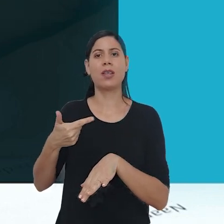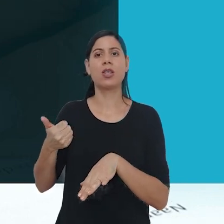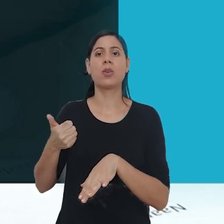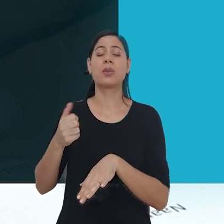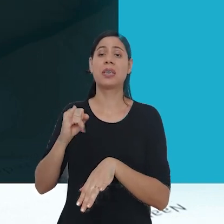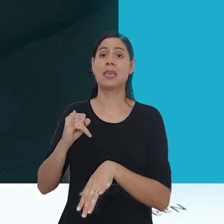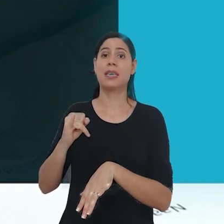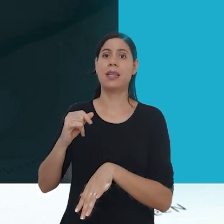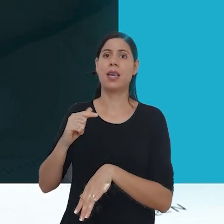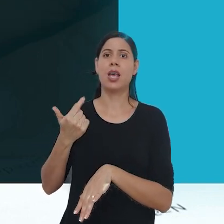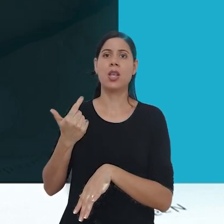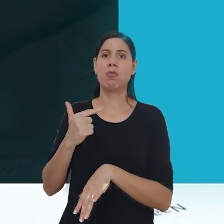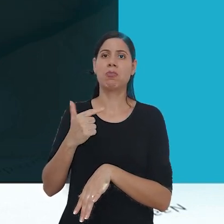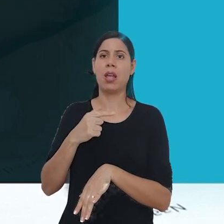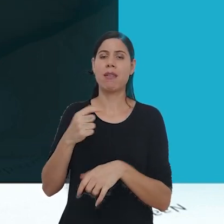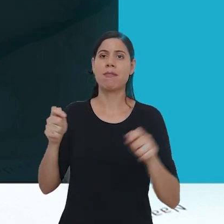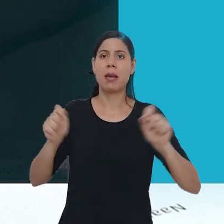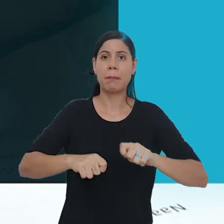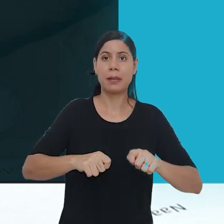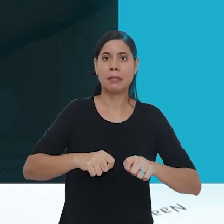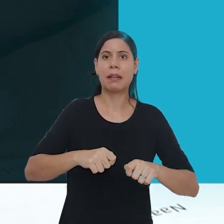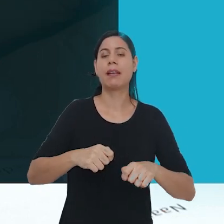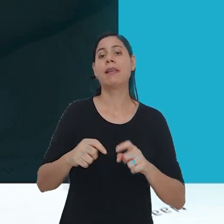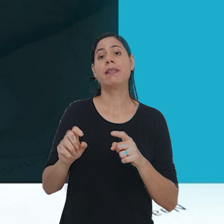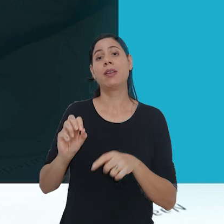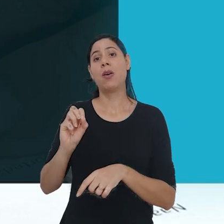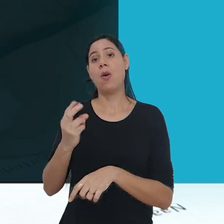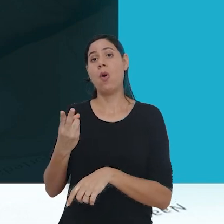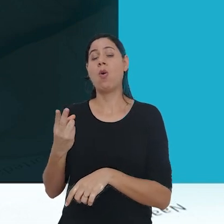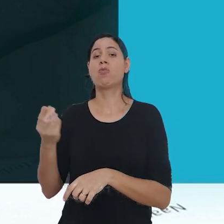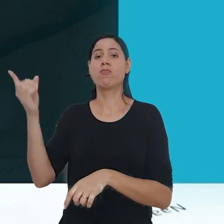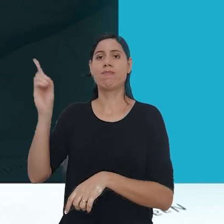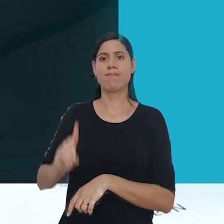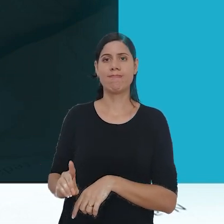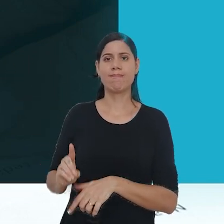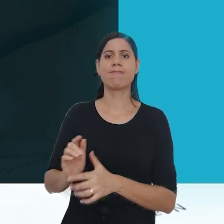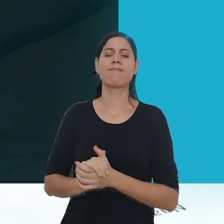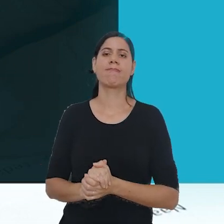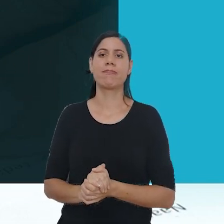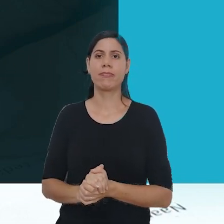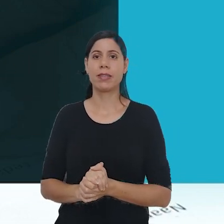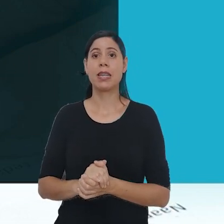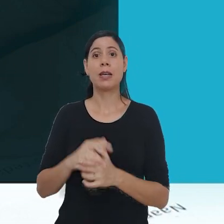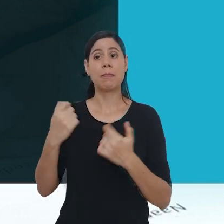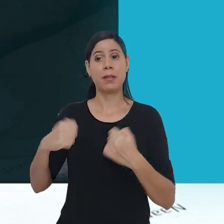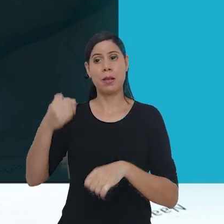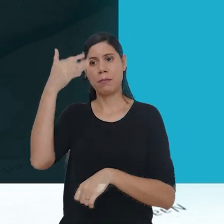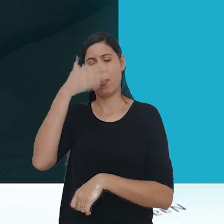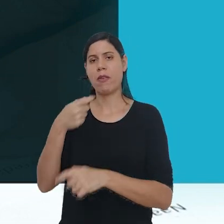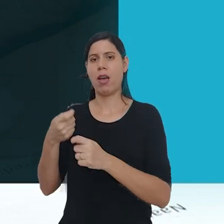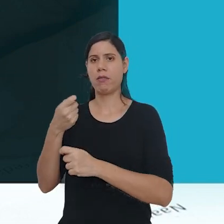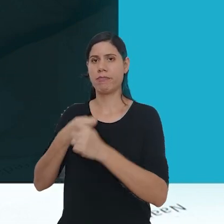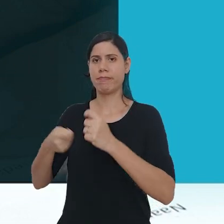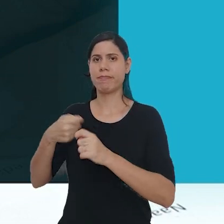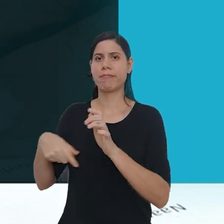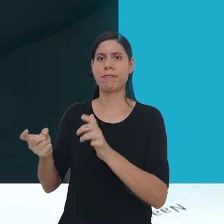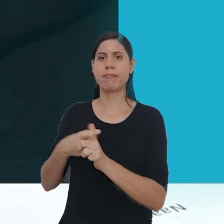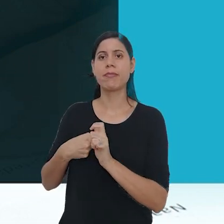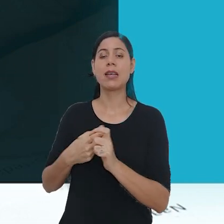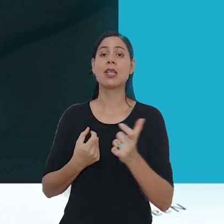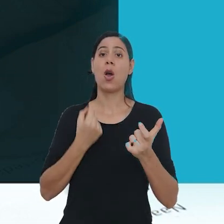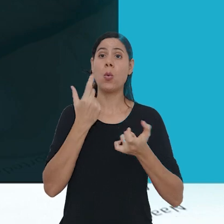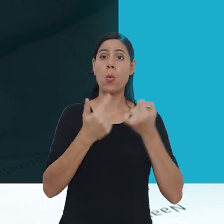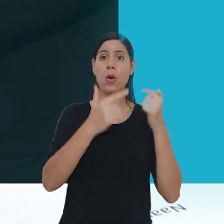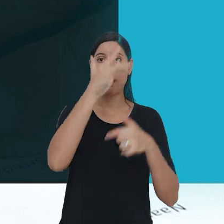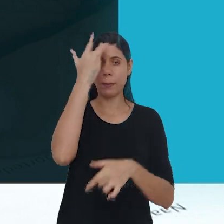segurado. E os de terceira classe, que abrangem irmãos menores de 21 anos, inválidos ou com algum tipo de deficiência,